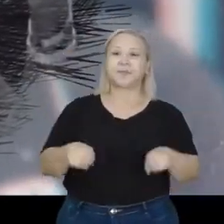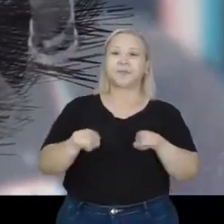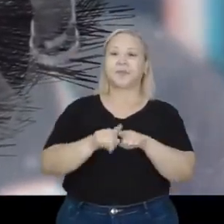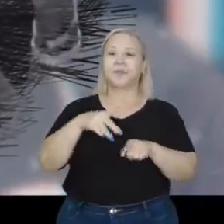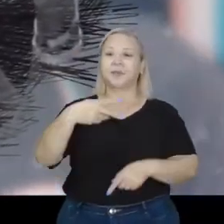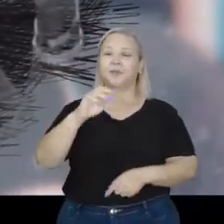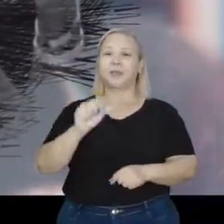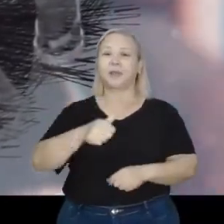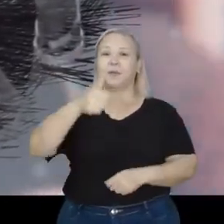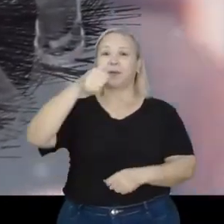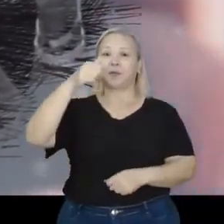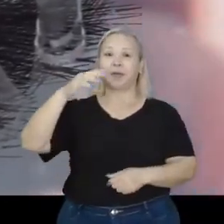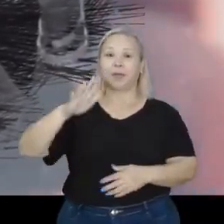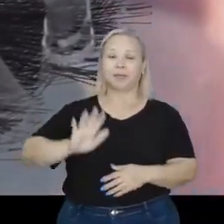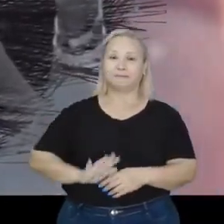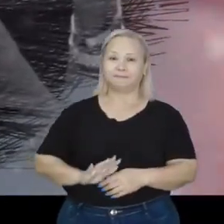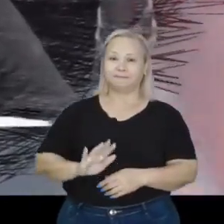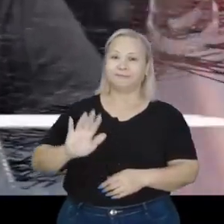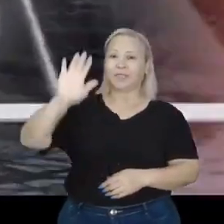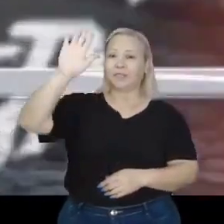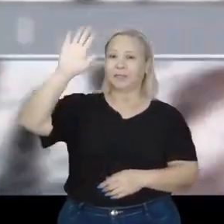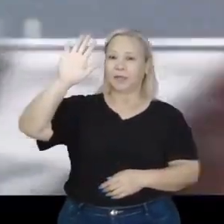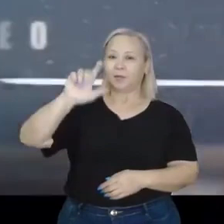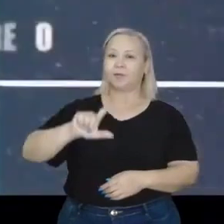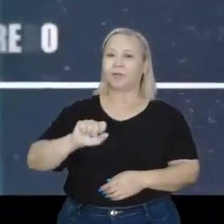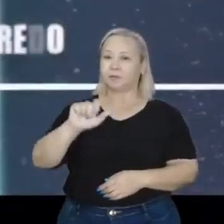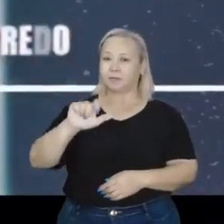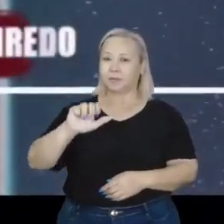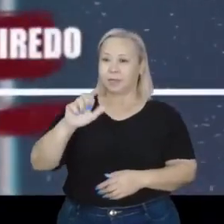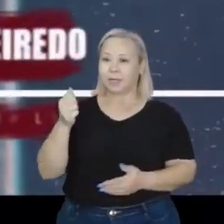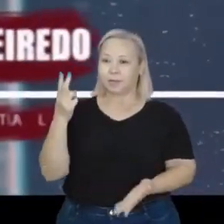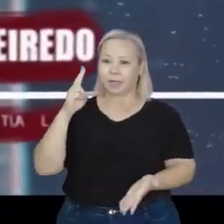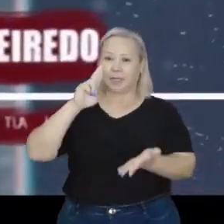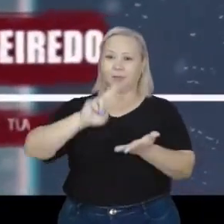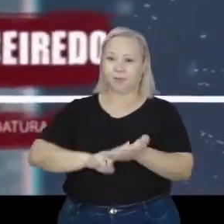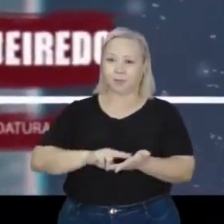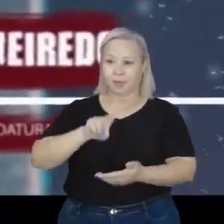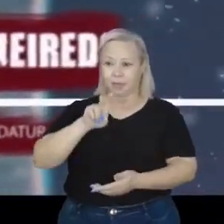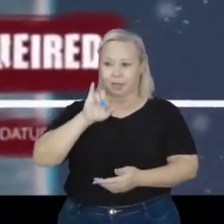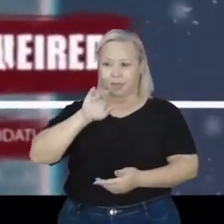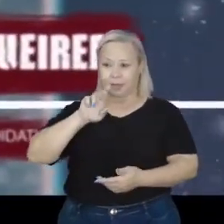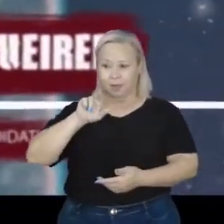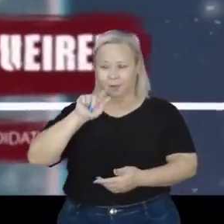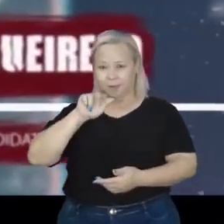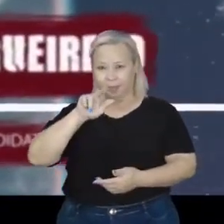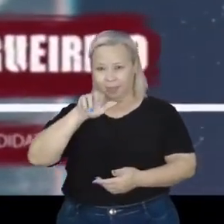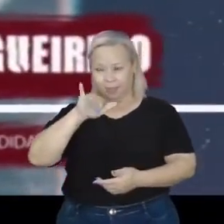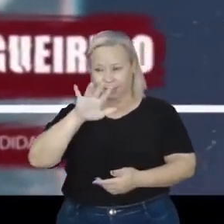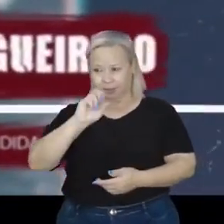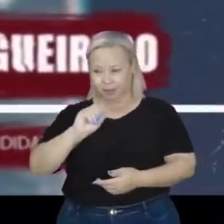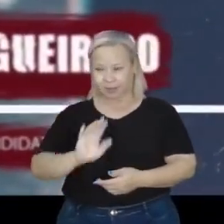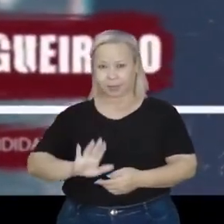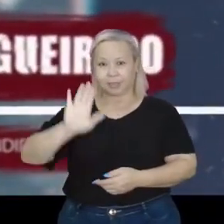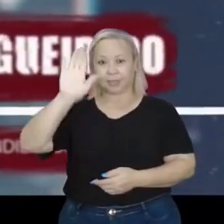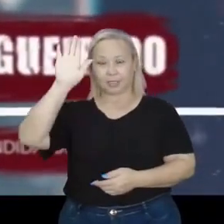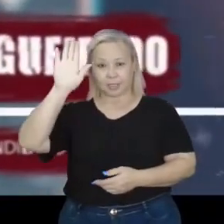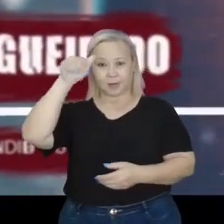a primeira candidatura lésbica assumida. Virgínia Figueiredo se candidatou a um cargo eletivo no Rio de Janeiro em